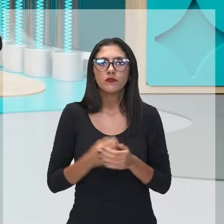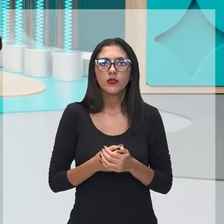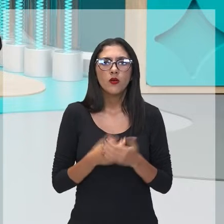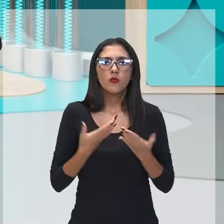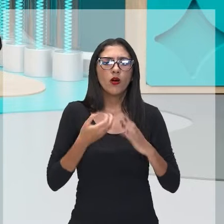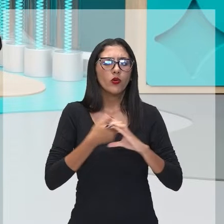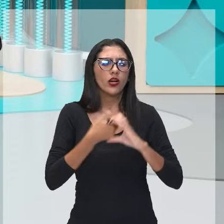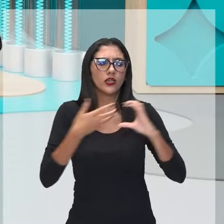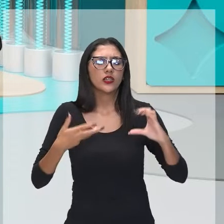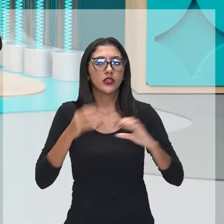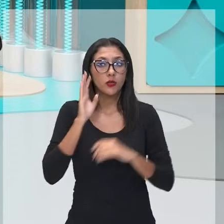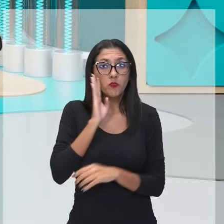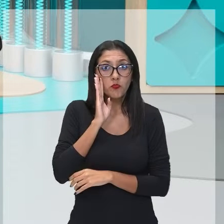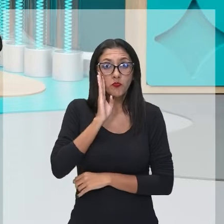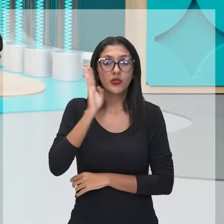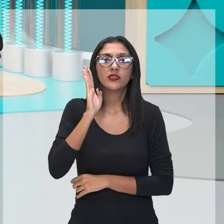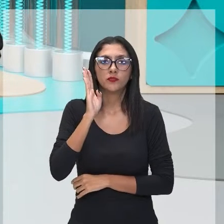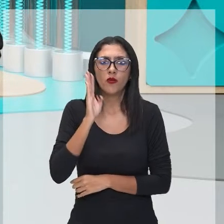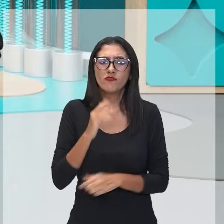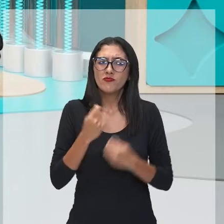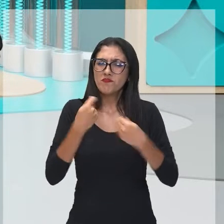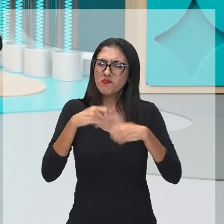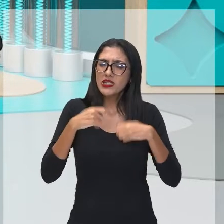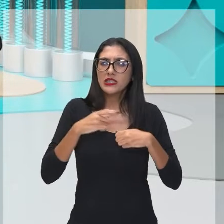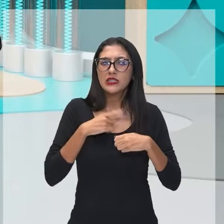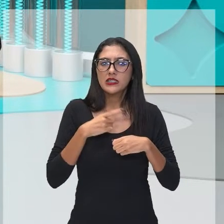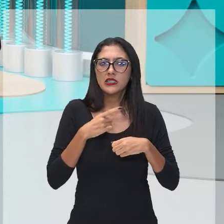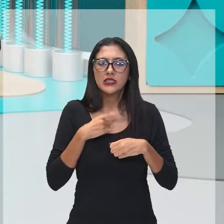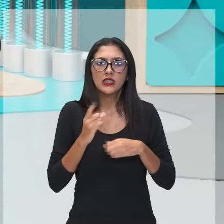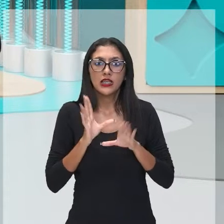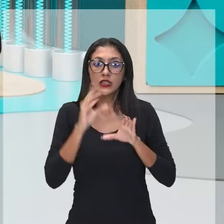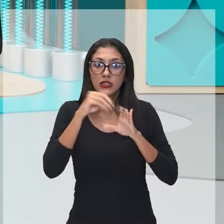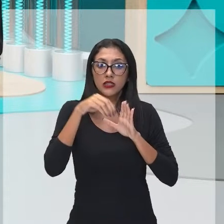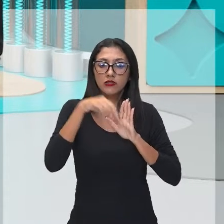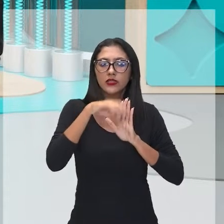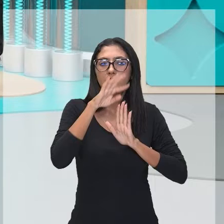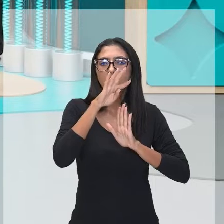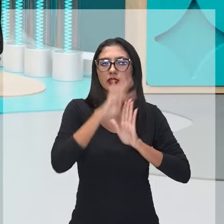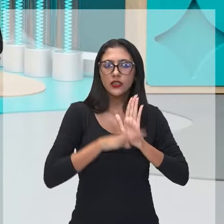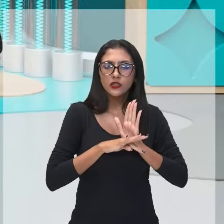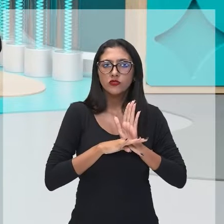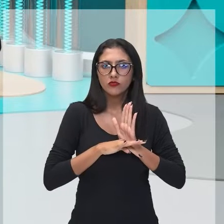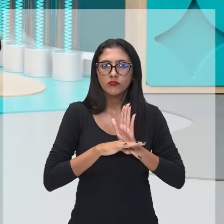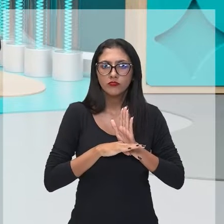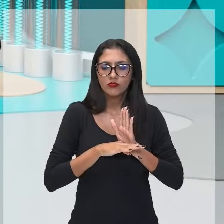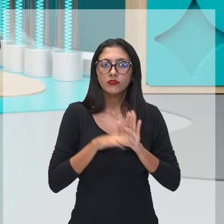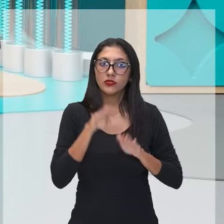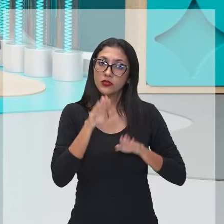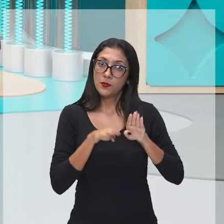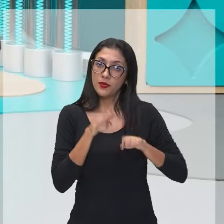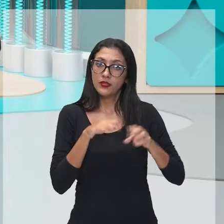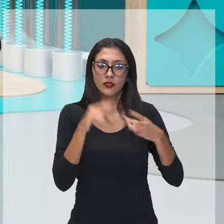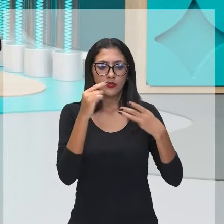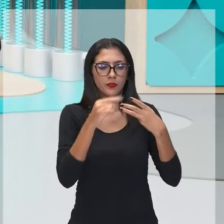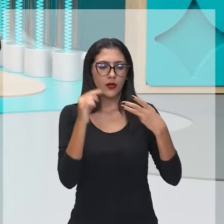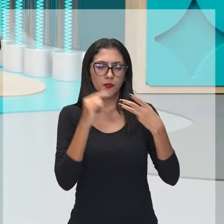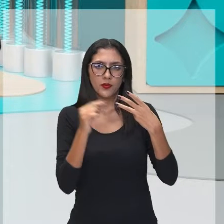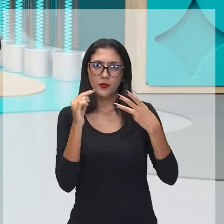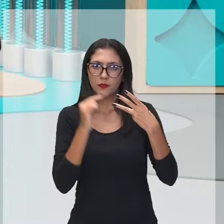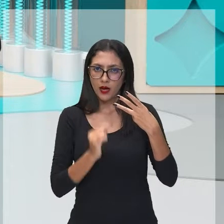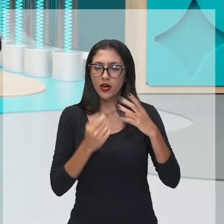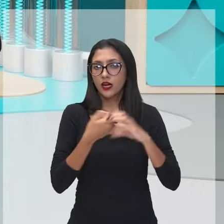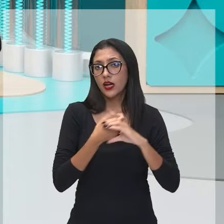linguísticas, aquilo que estará presente de forma evidente no texto, caracterizando cada um desses